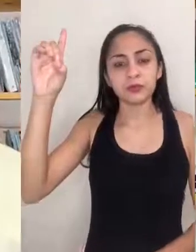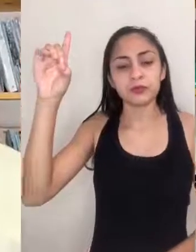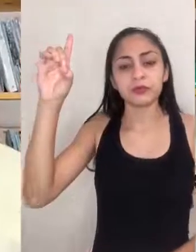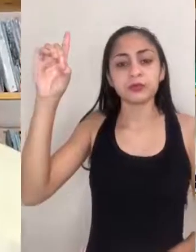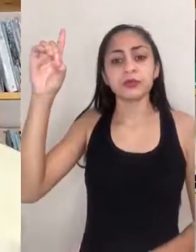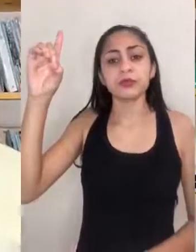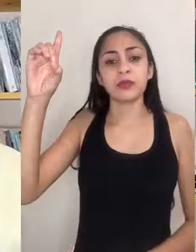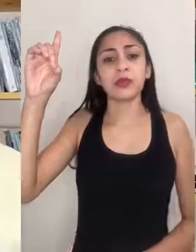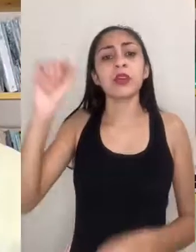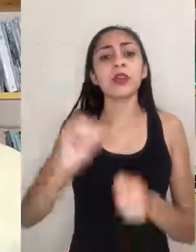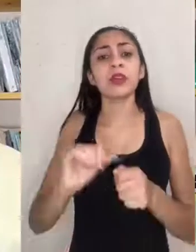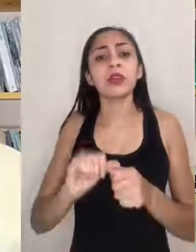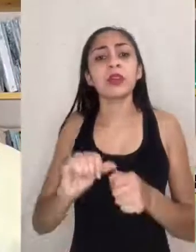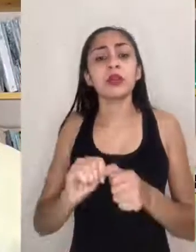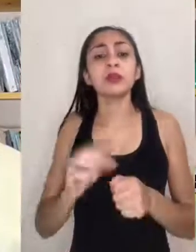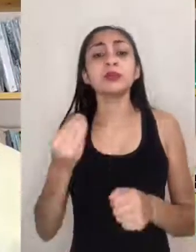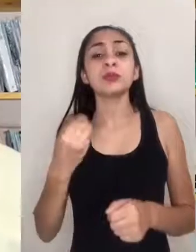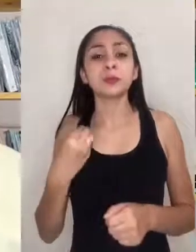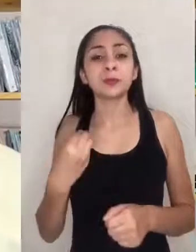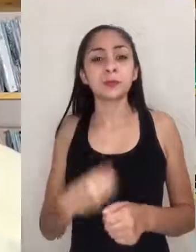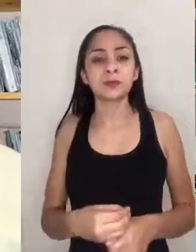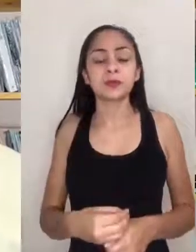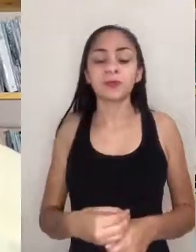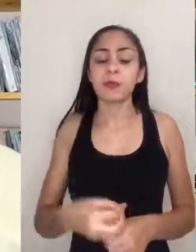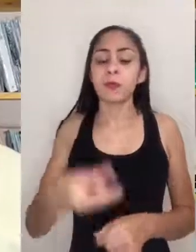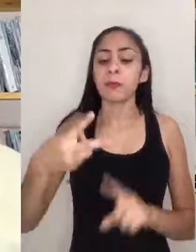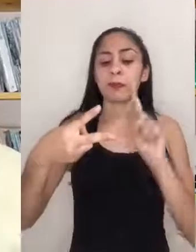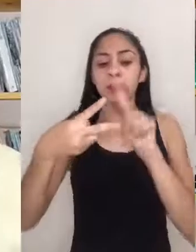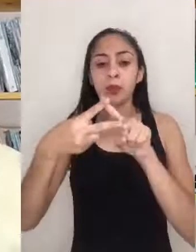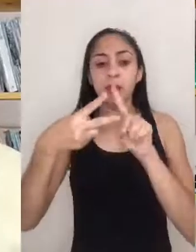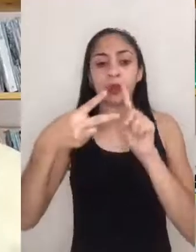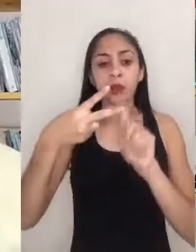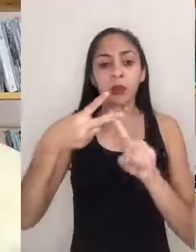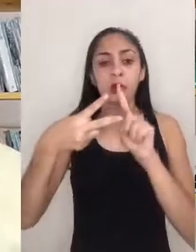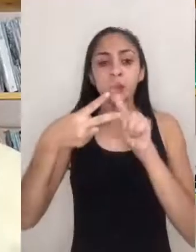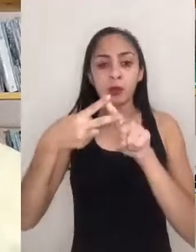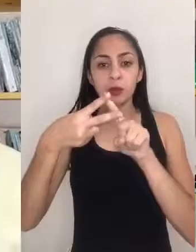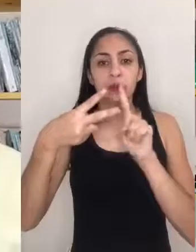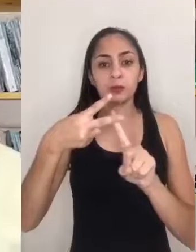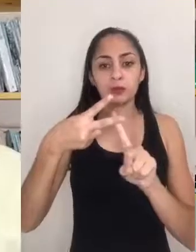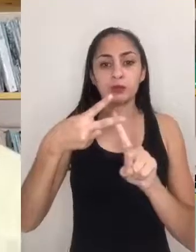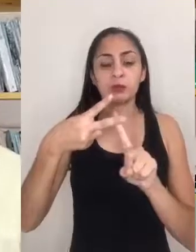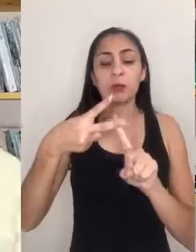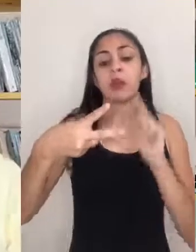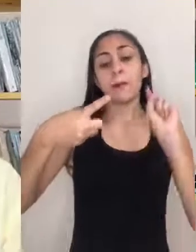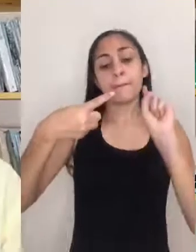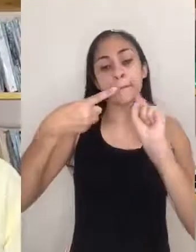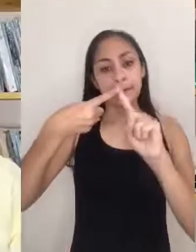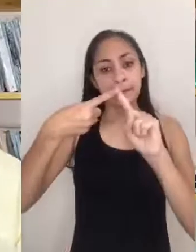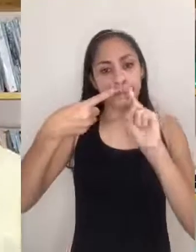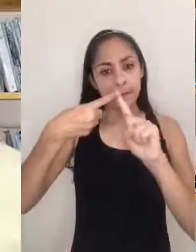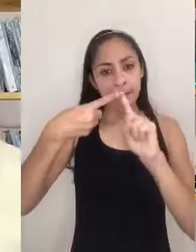vai fazer contigo pelo menos duas atitudes. A